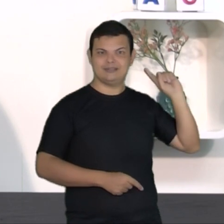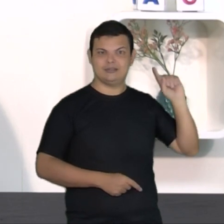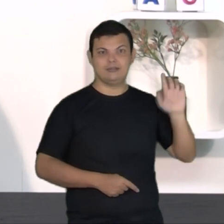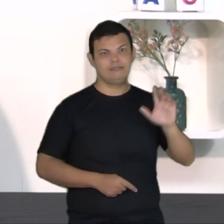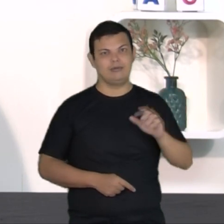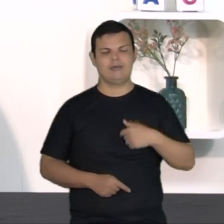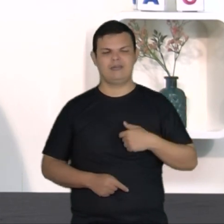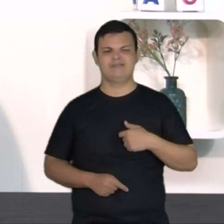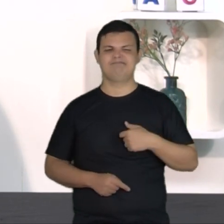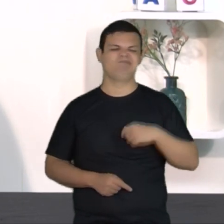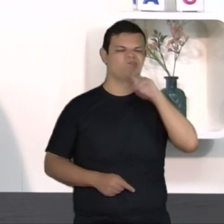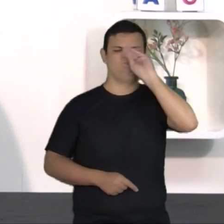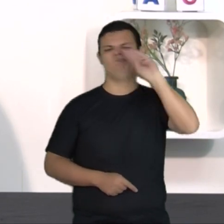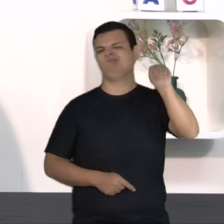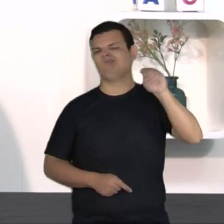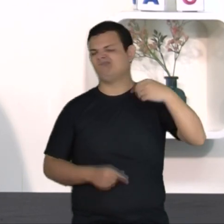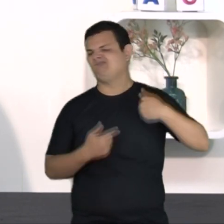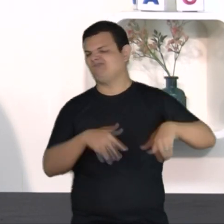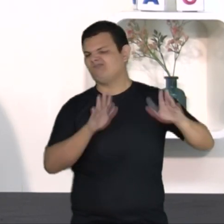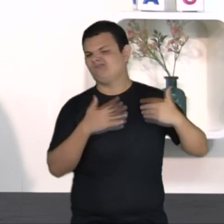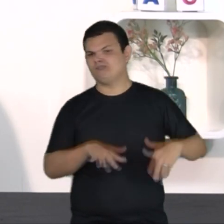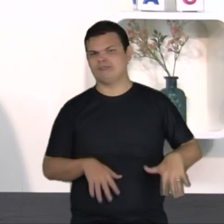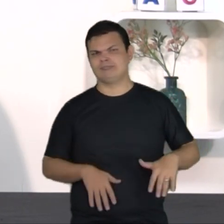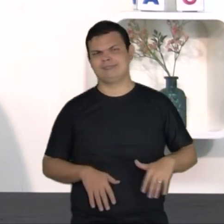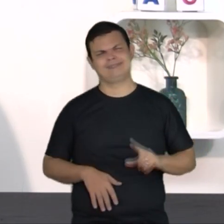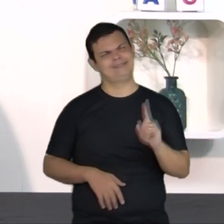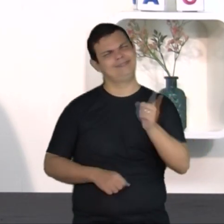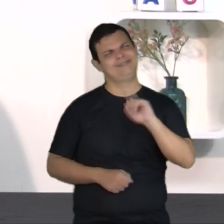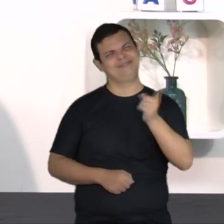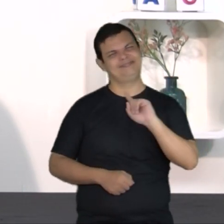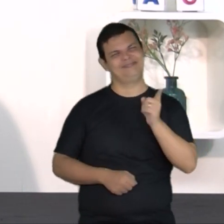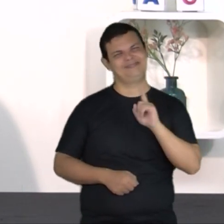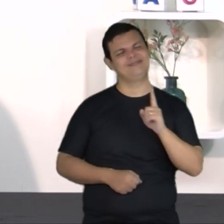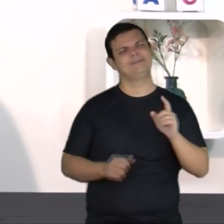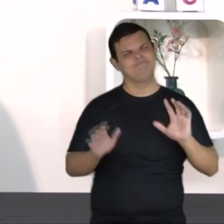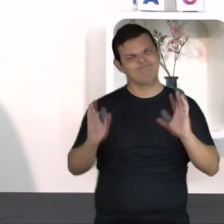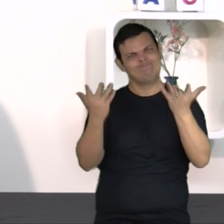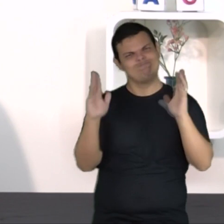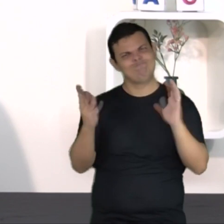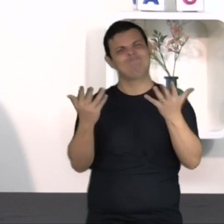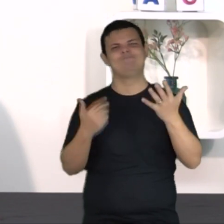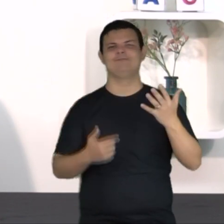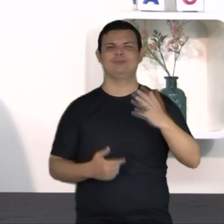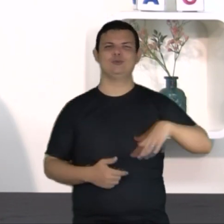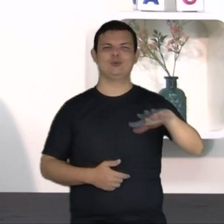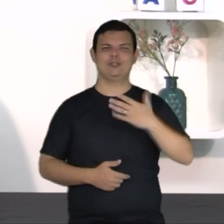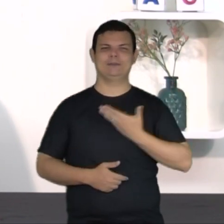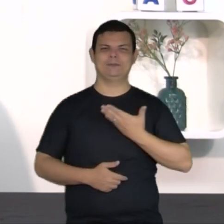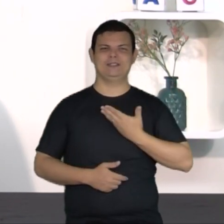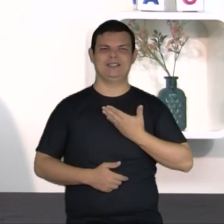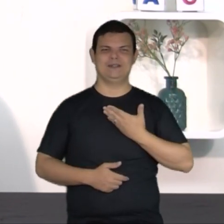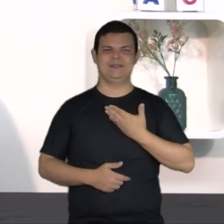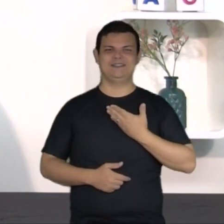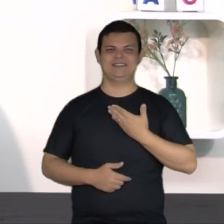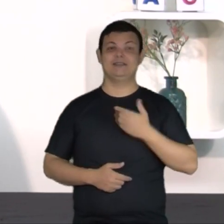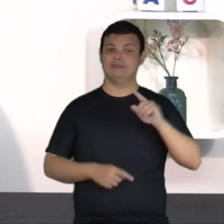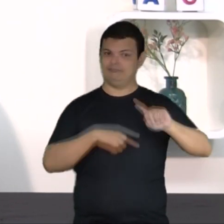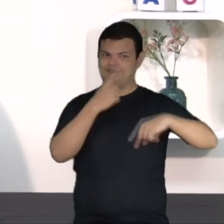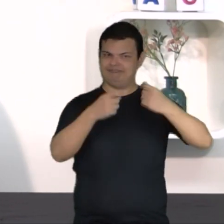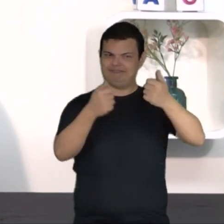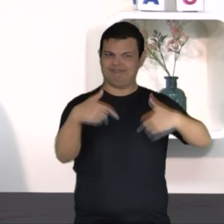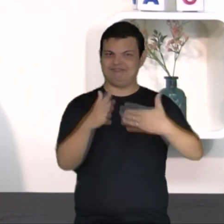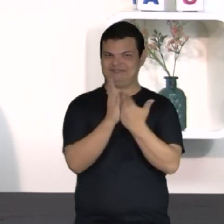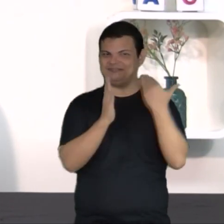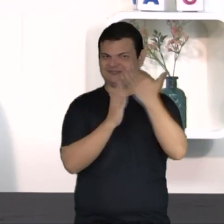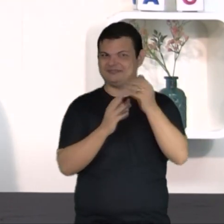não poderia deixar de fora, deixar perder essa oportunidade de homenagear os meus colegas. Assistam o vídeo, depois eu volto a conversar com